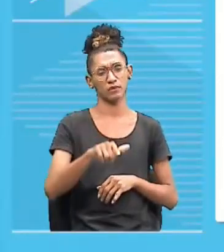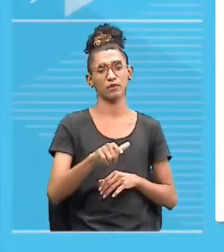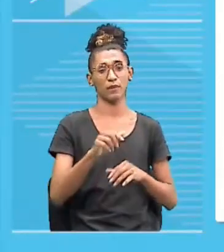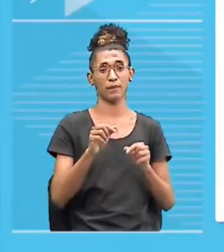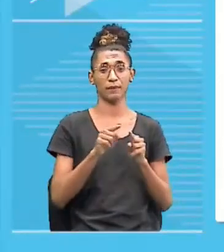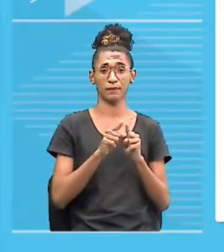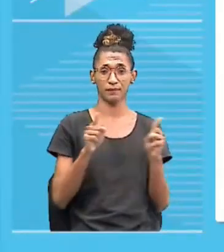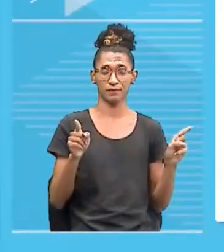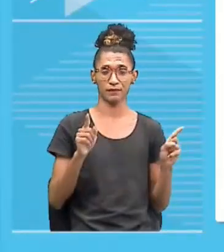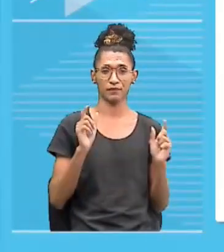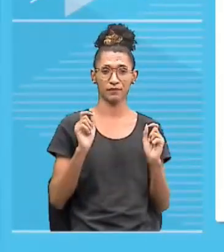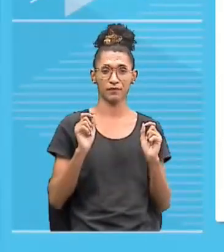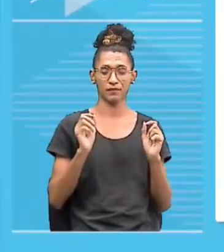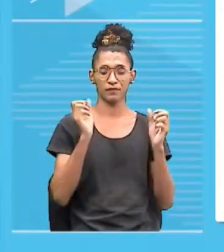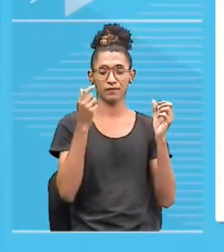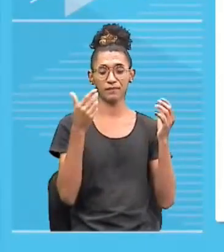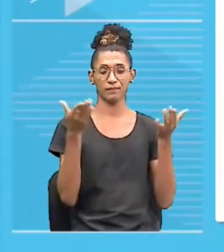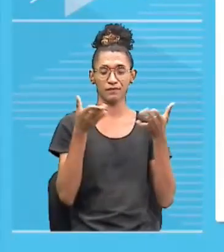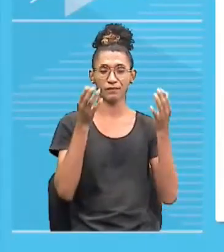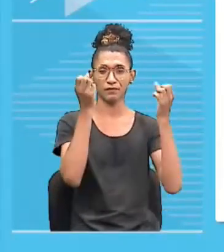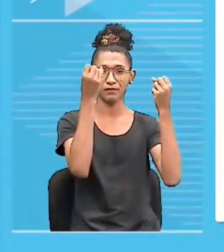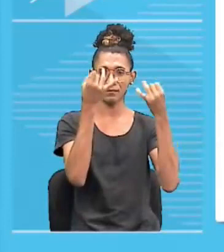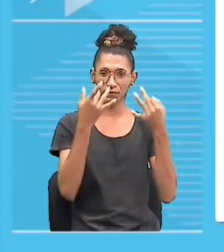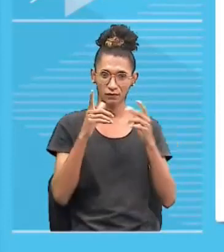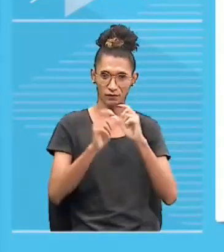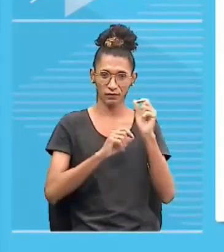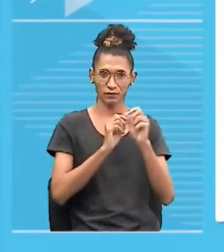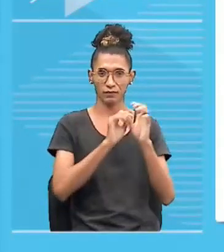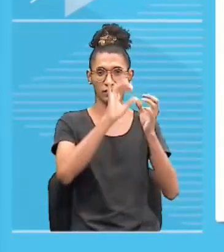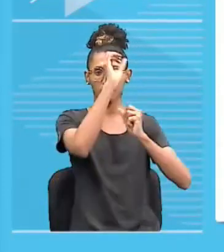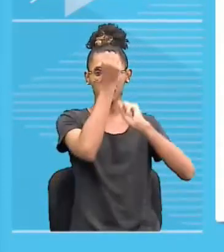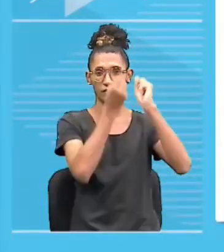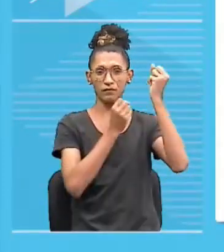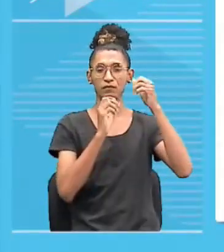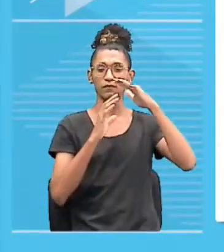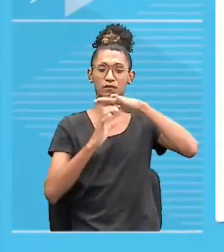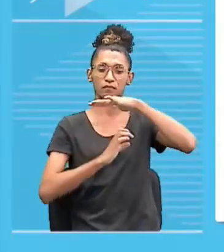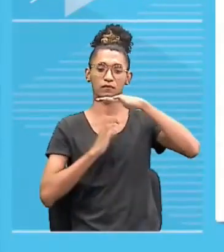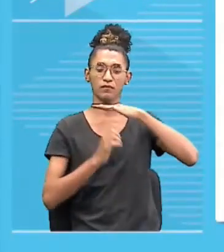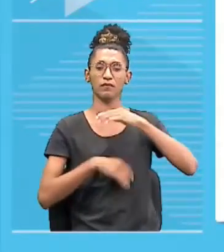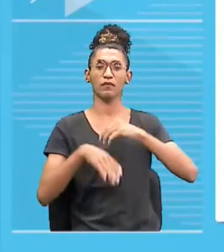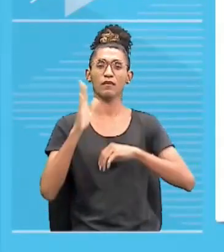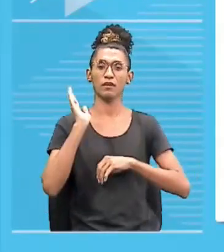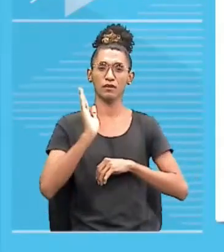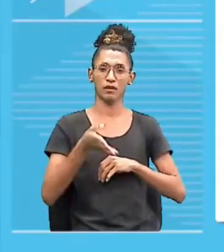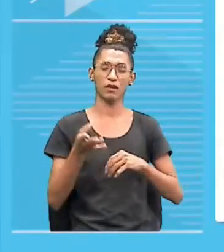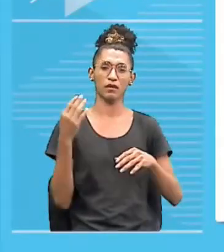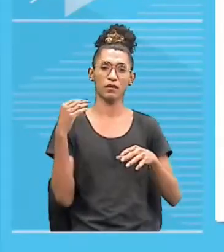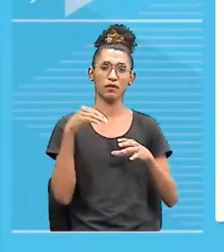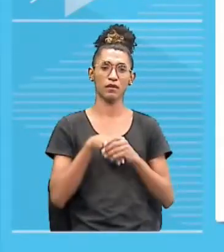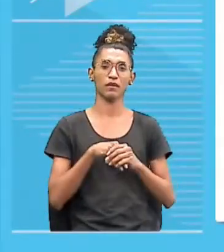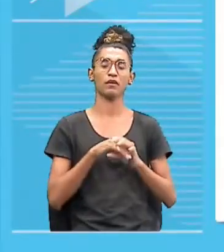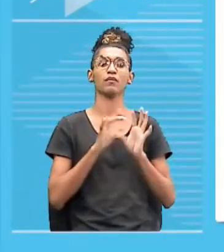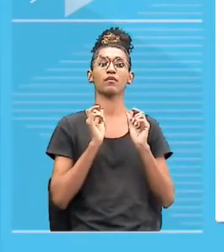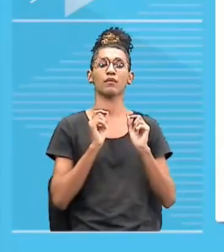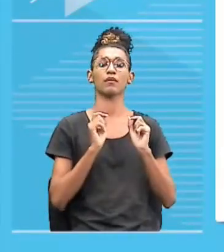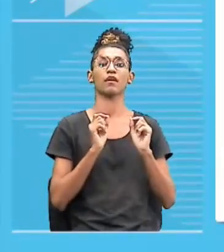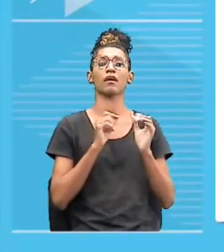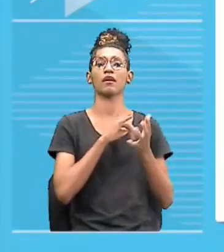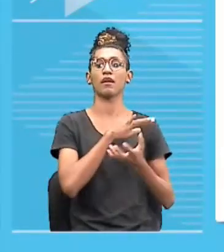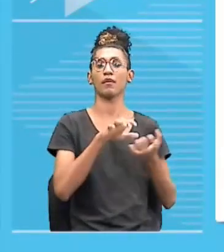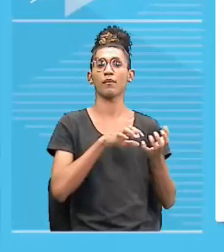existem. Mas eu estou falando agora de fábricas e de empresas que já estão dentro da Revolução